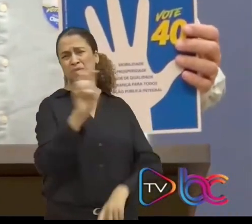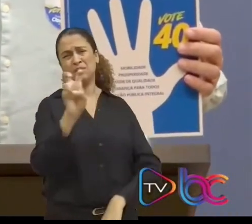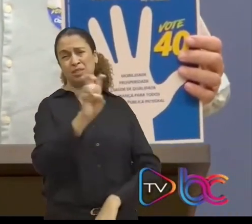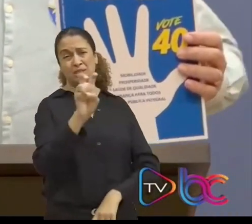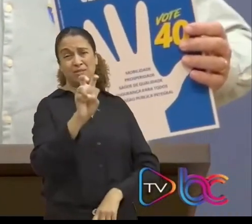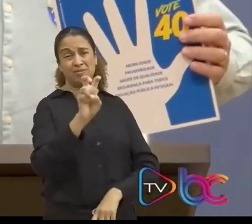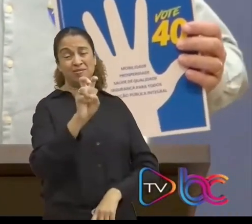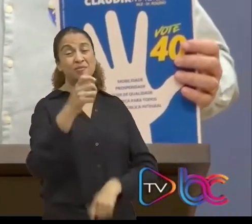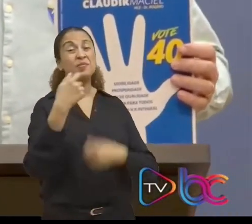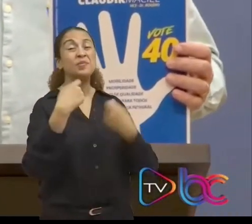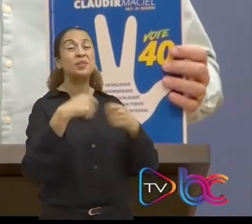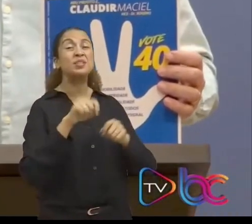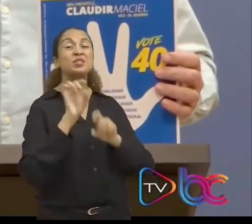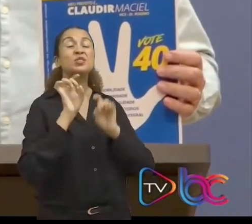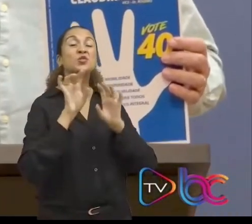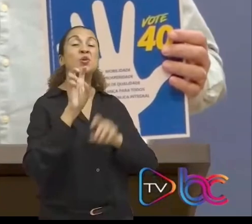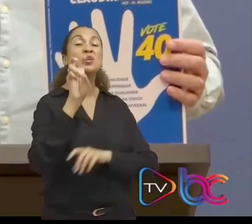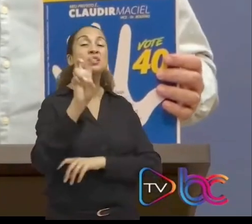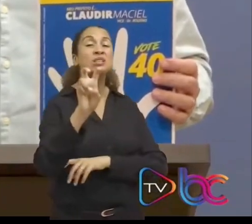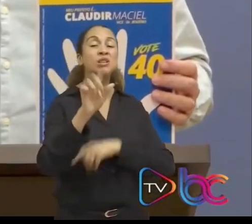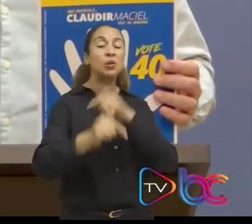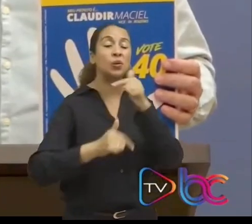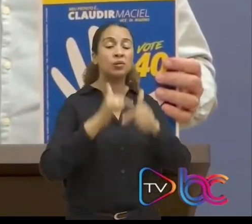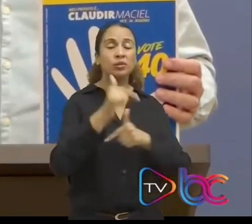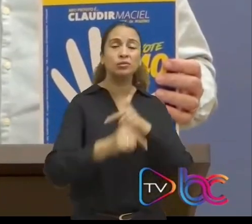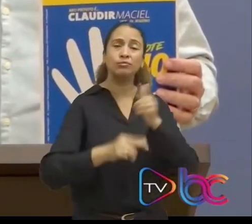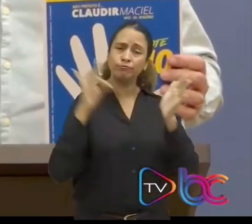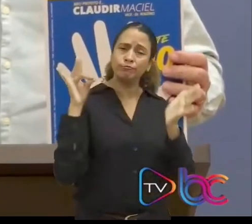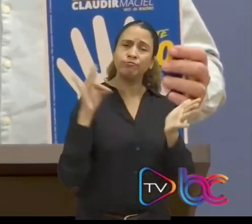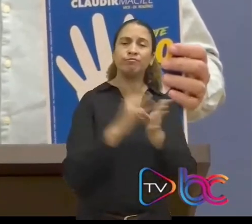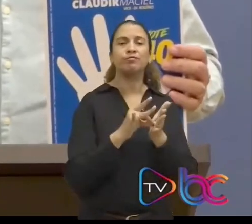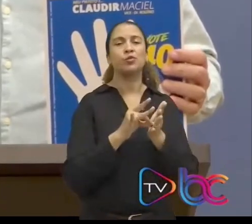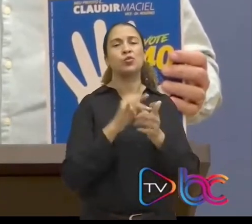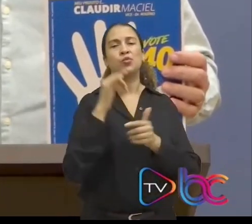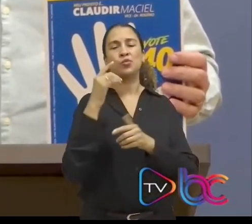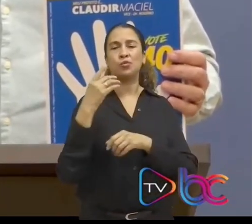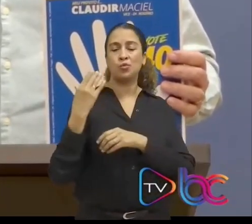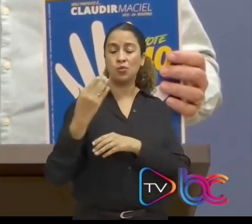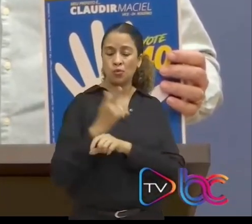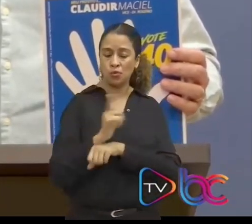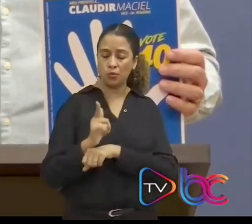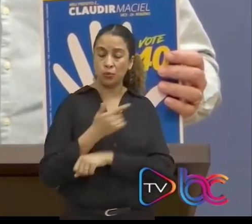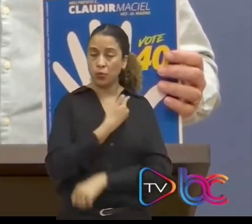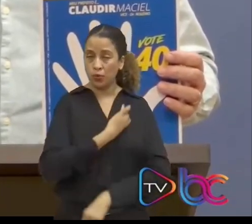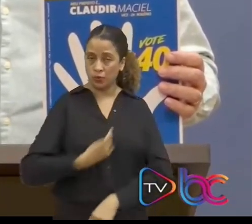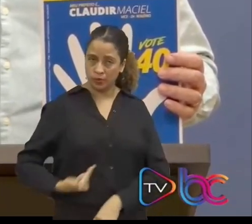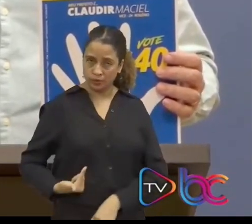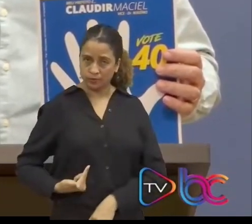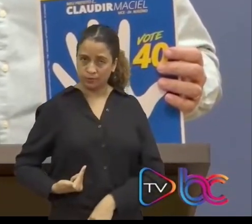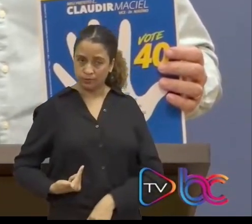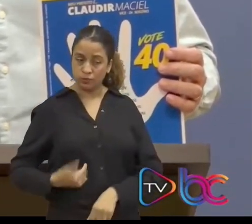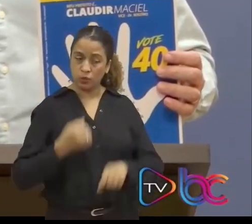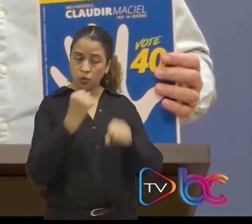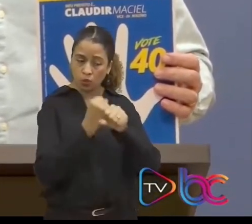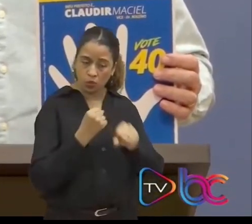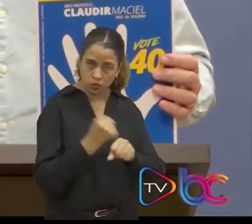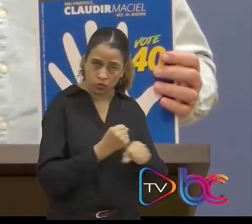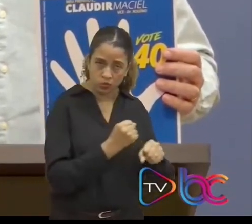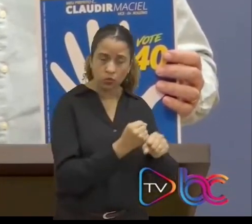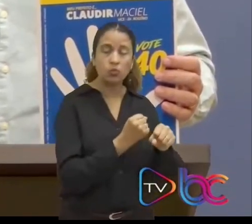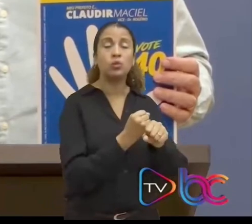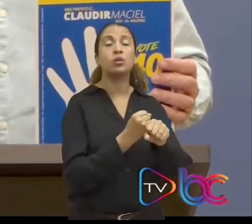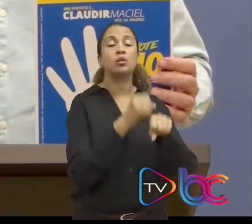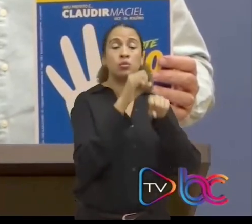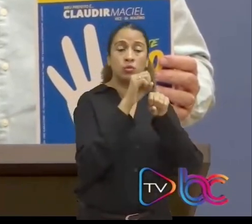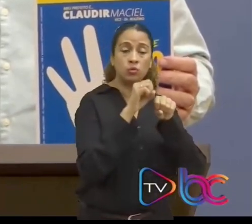precisamos apenas de 5 ações concretas do nosso governo. Resolver a questão da saúde construindo um anexo ao Ruth Cardoso